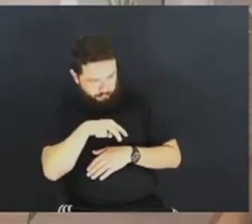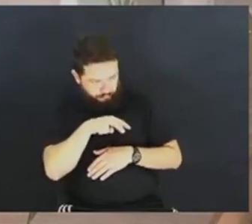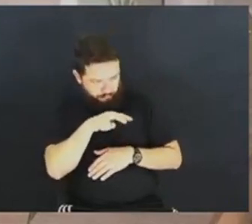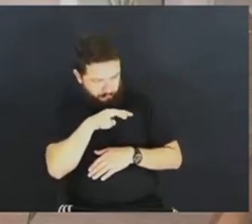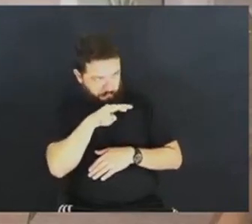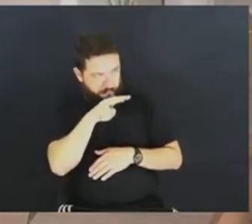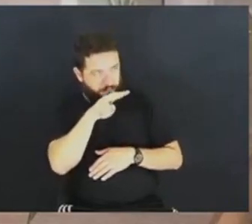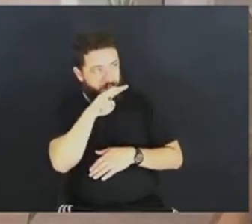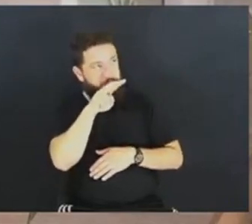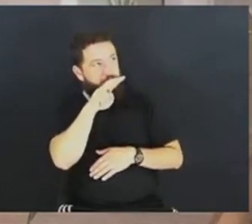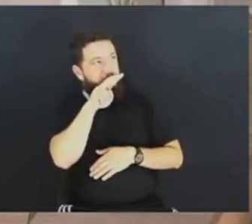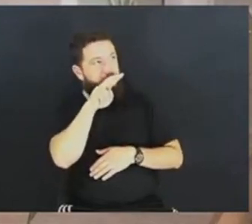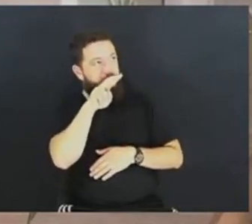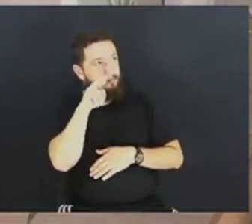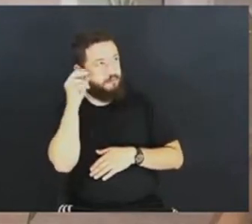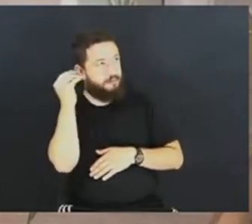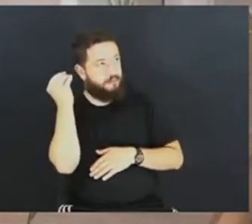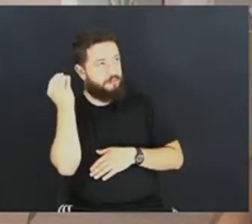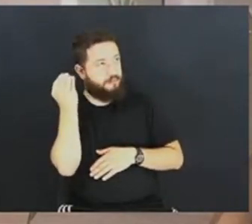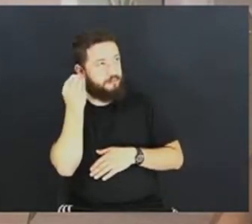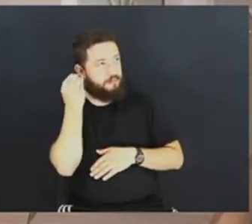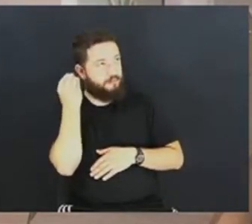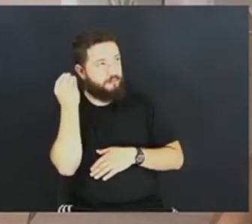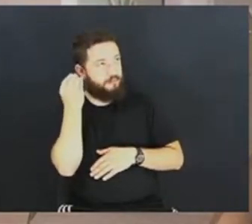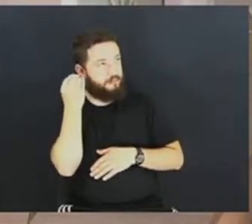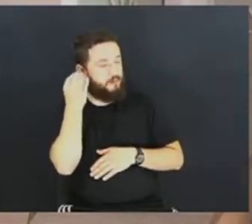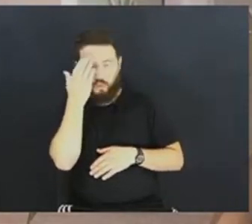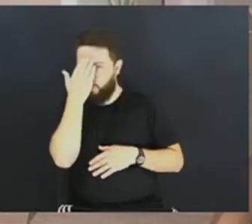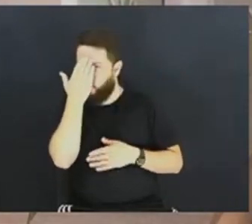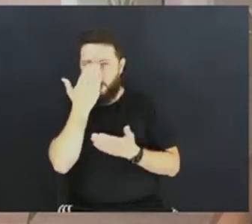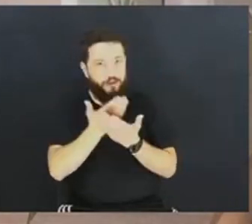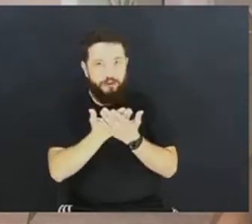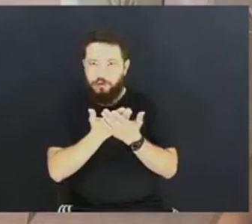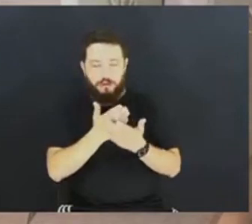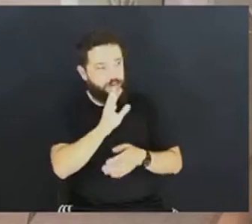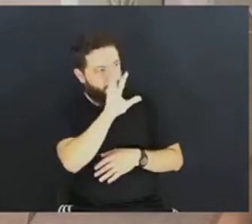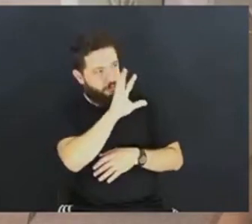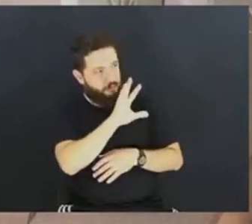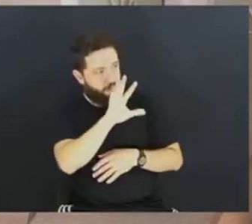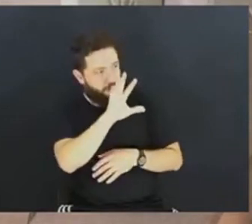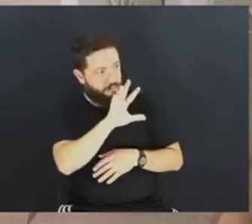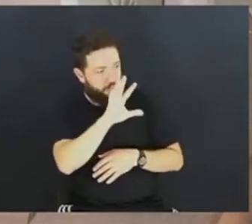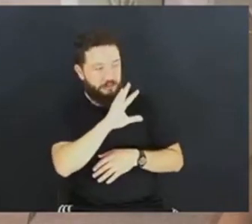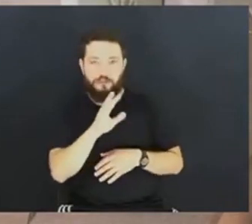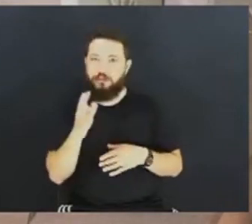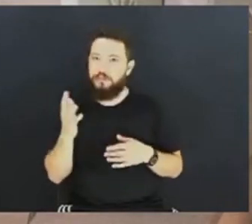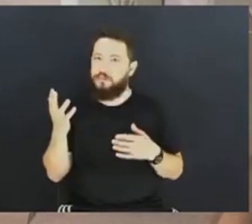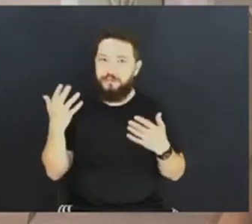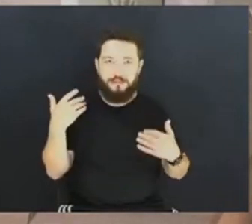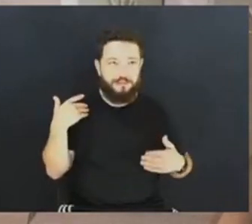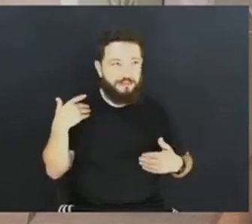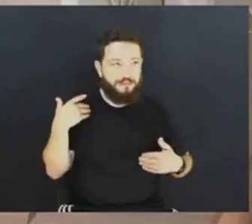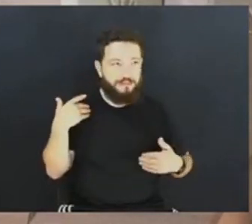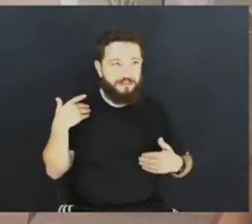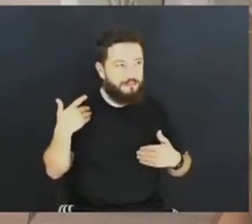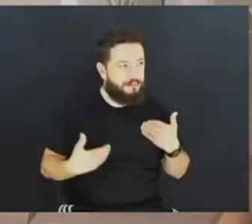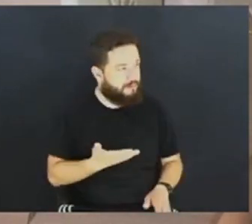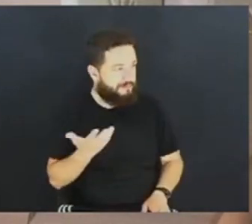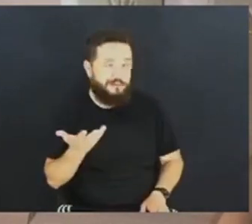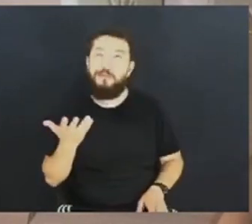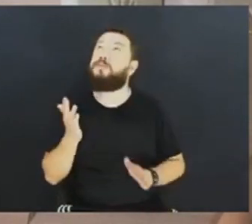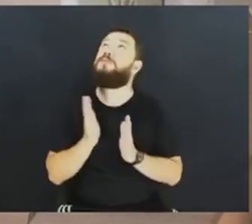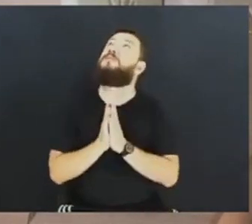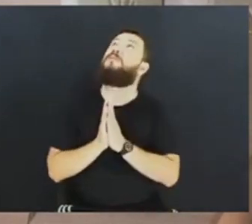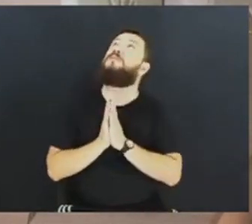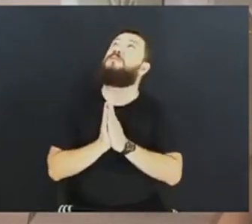difícil acreditar na humanidade Ah meu Deus vai lei meu são Jobin acuda